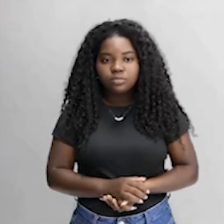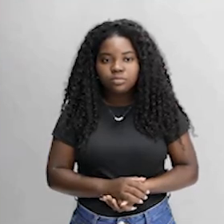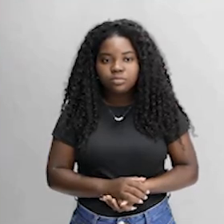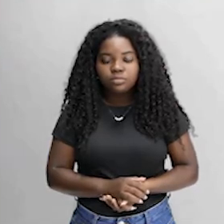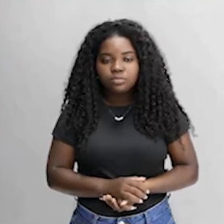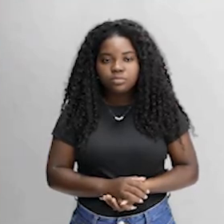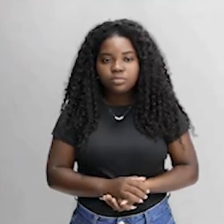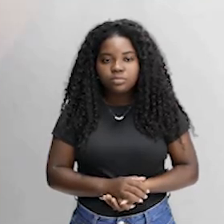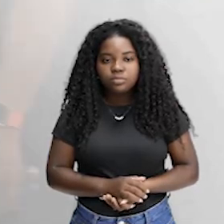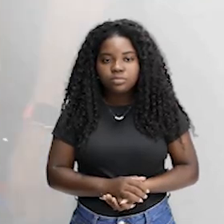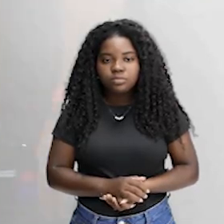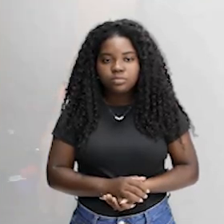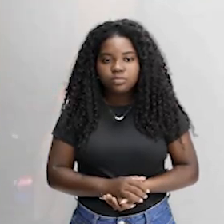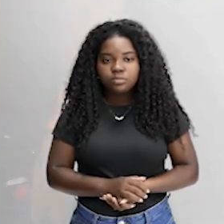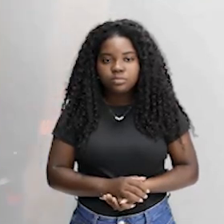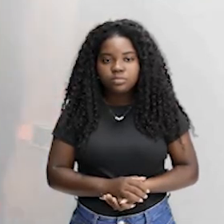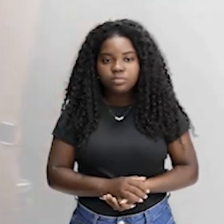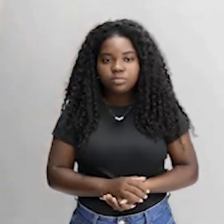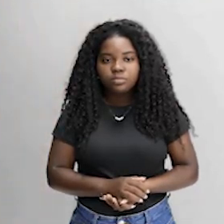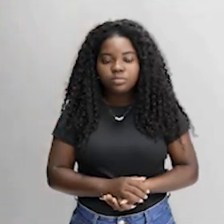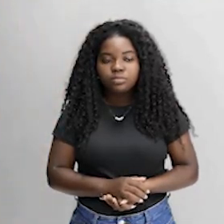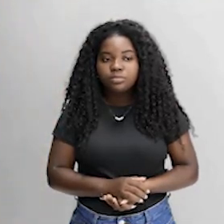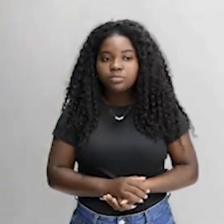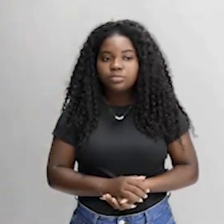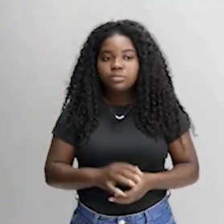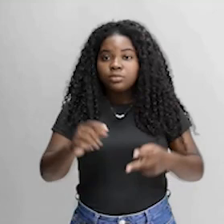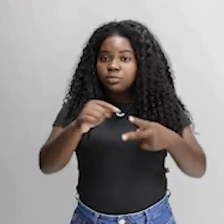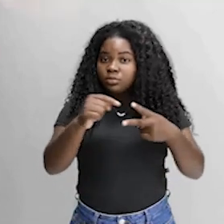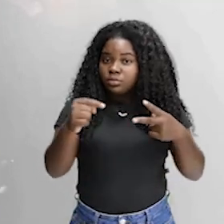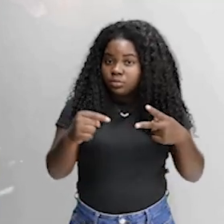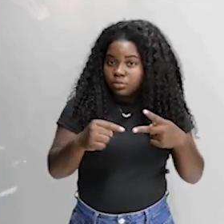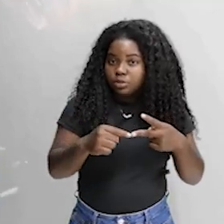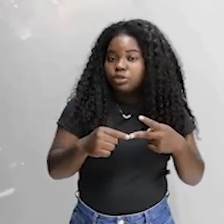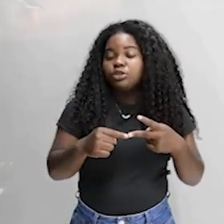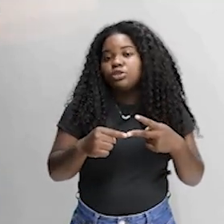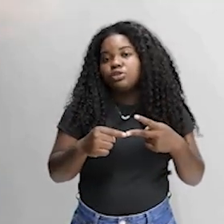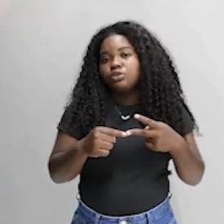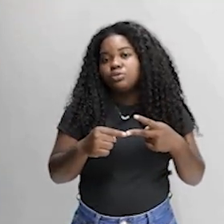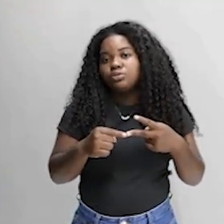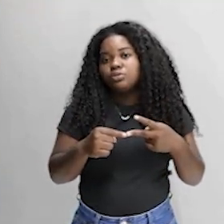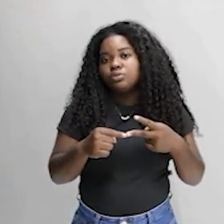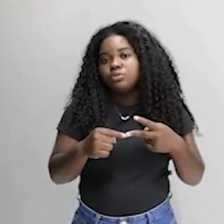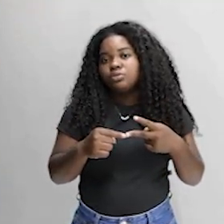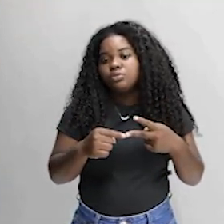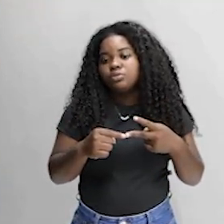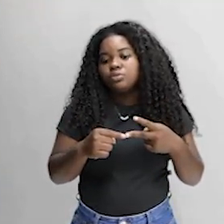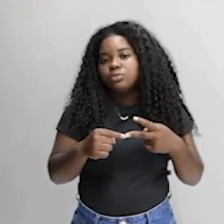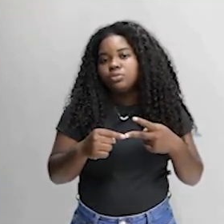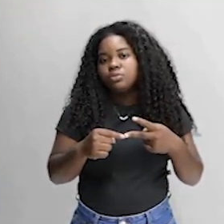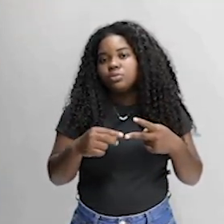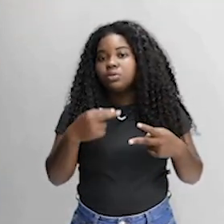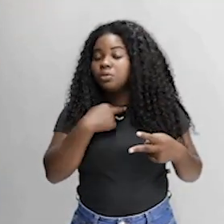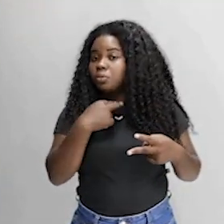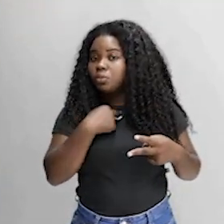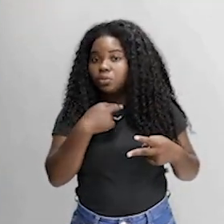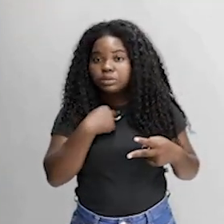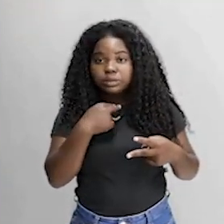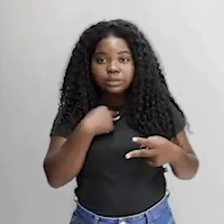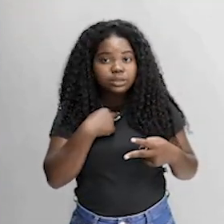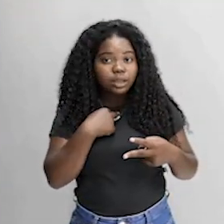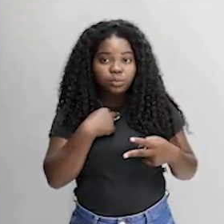Um cuidado. De duas proposições particulares, duas premissas particulares, não podemos concluir nada também. Ó.